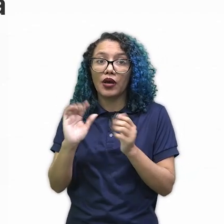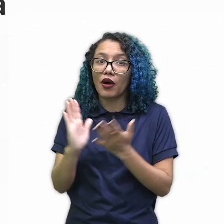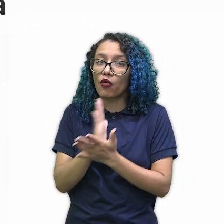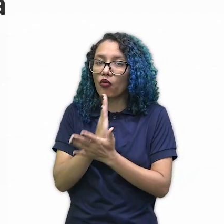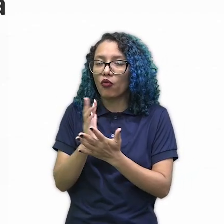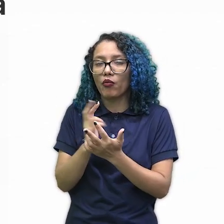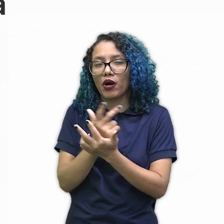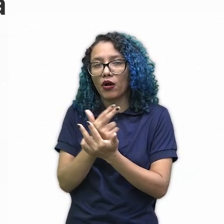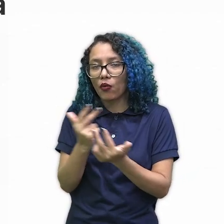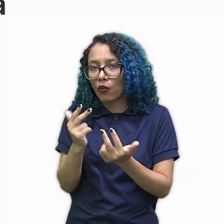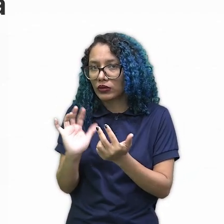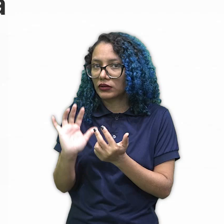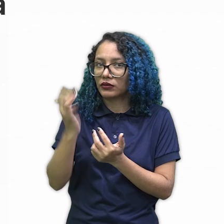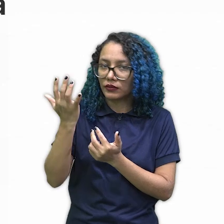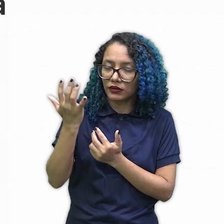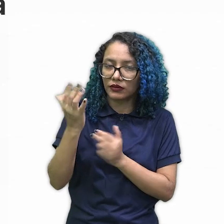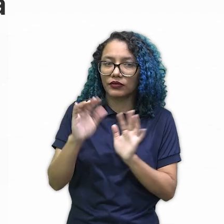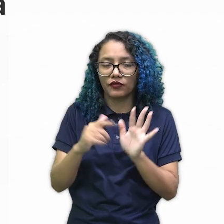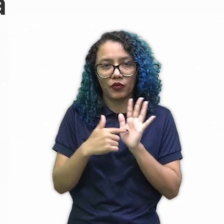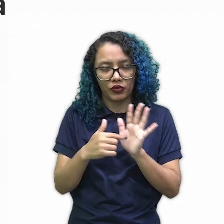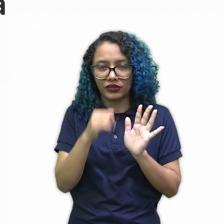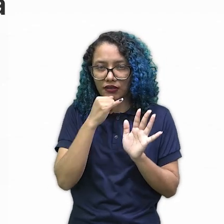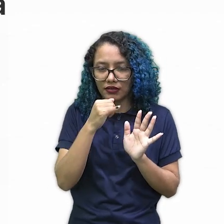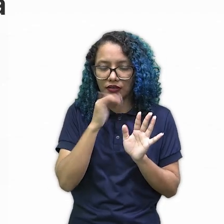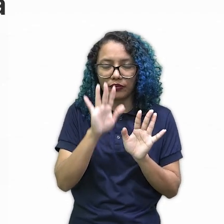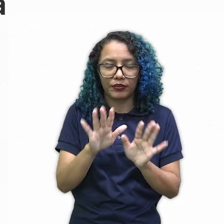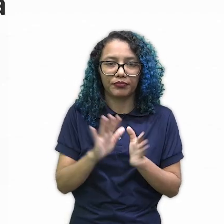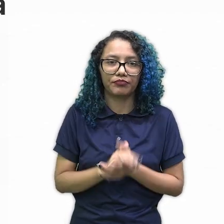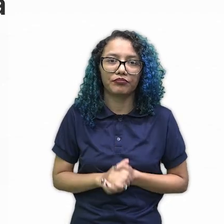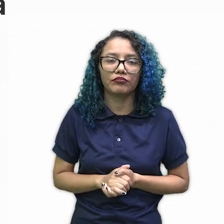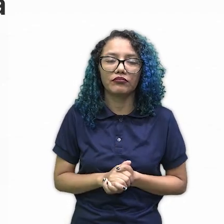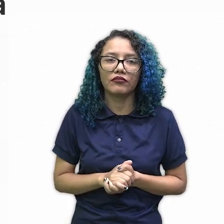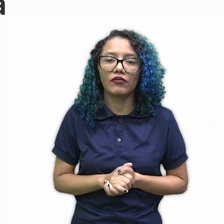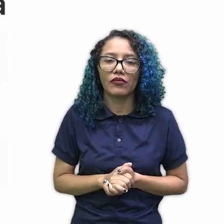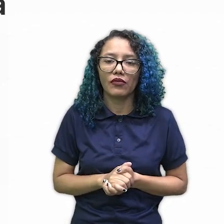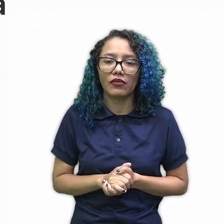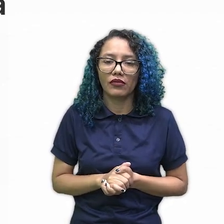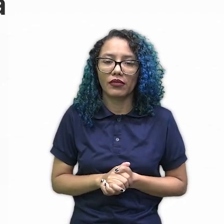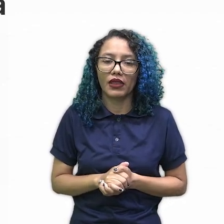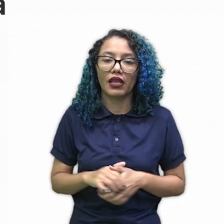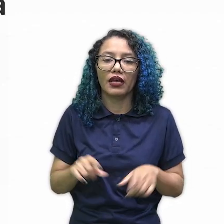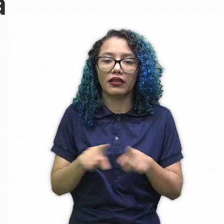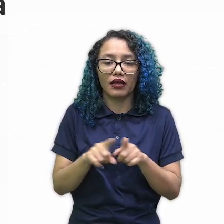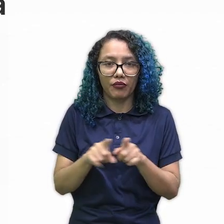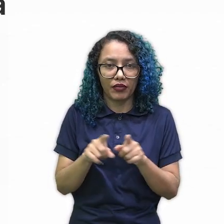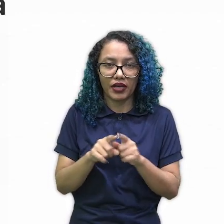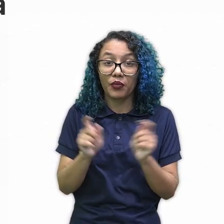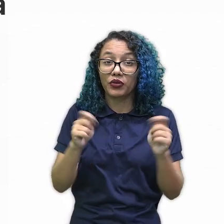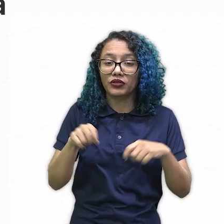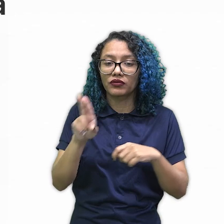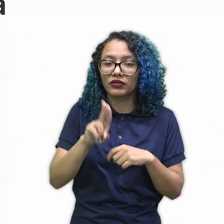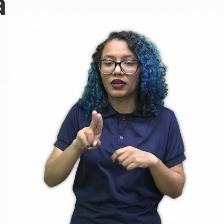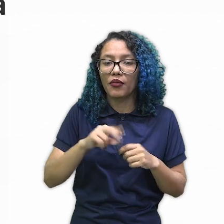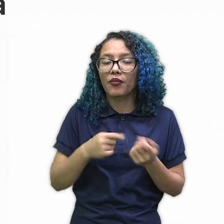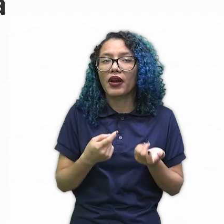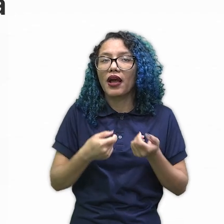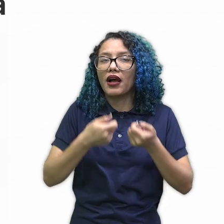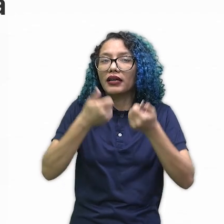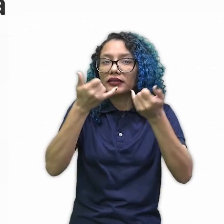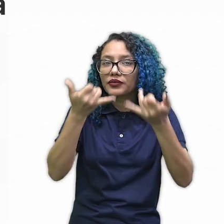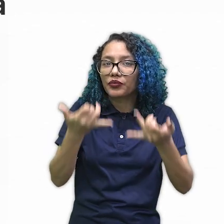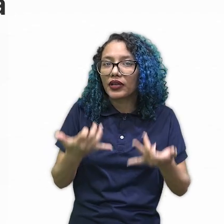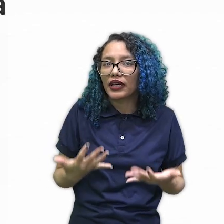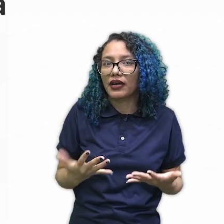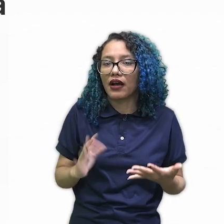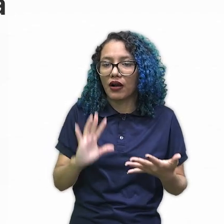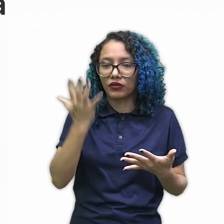um exemplo disso aí. E também uso para fazer a descrição de um fato ou contar uma sequência